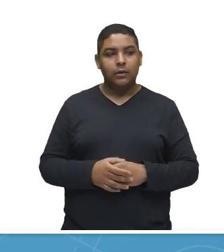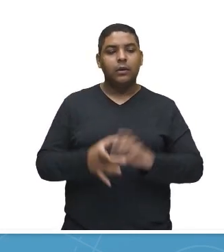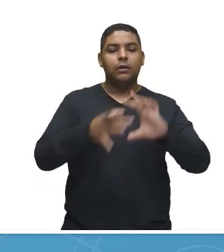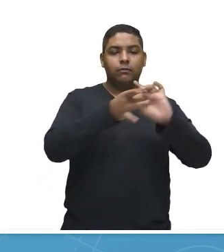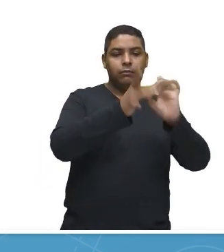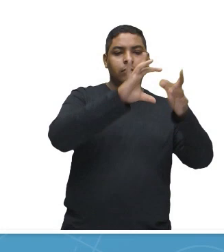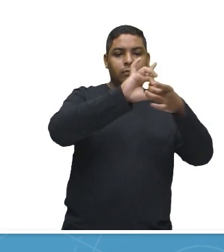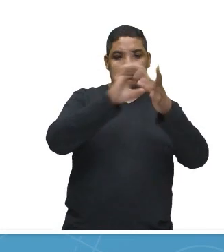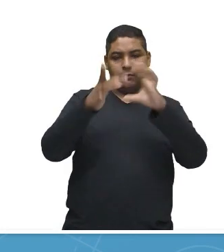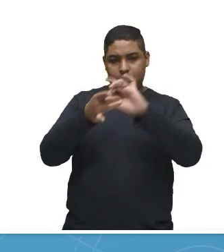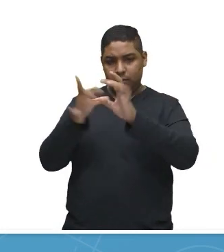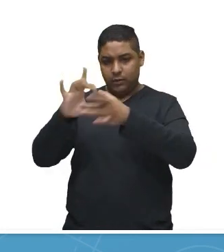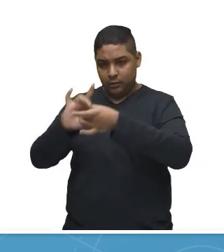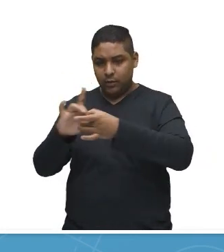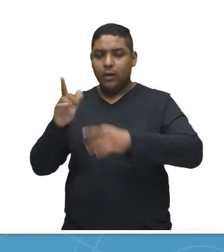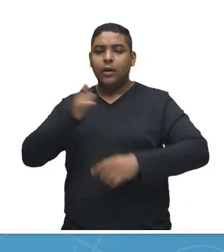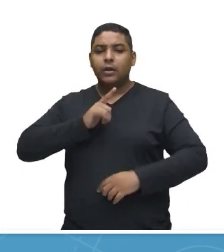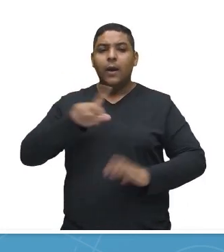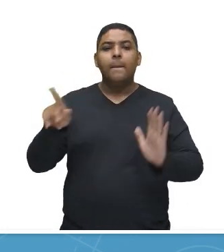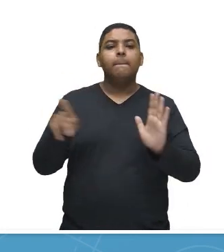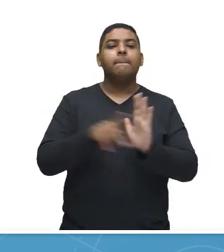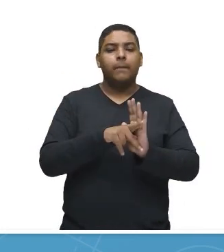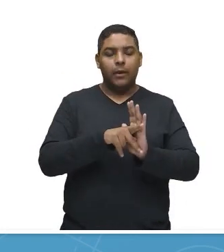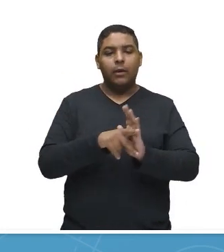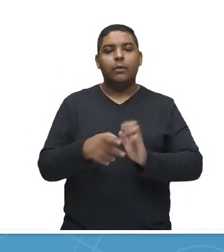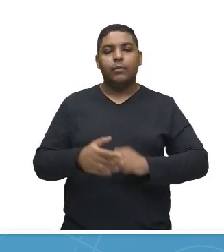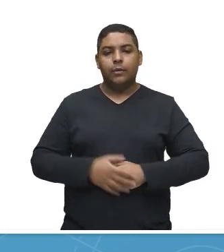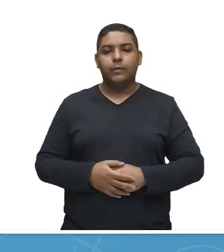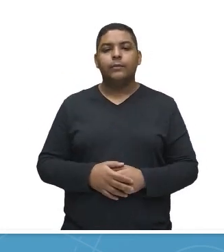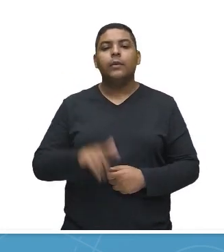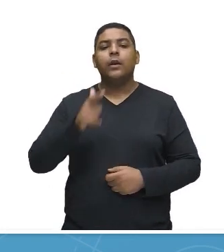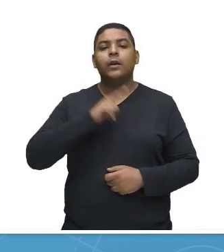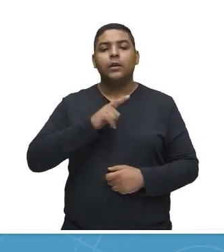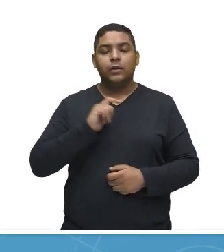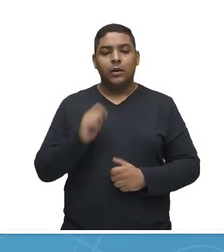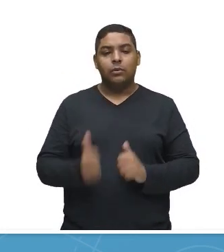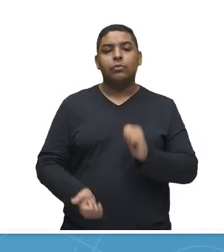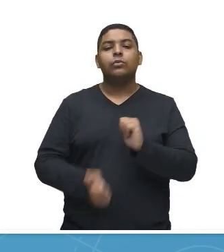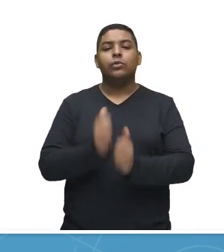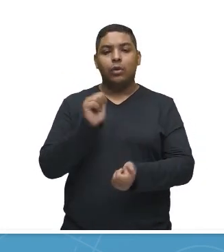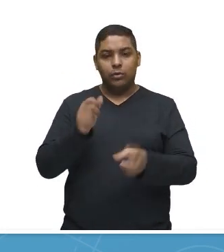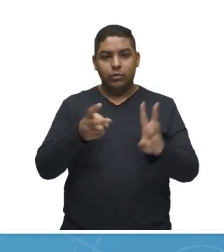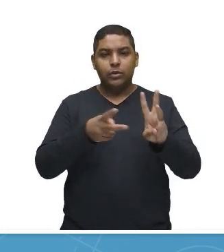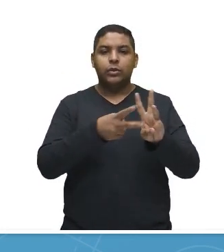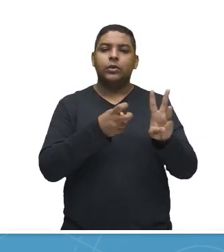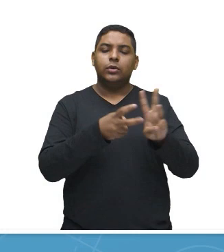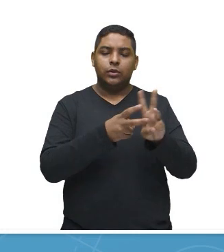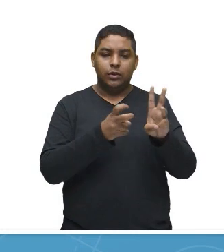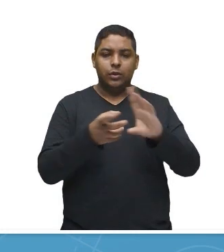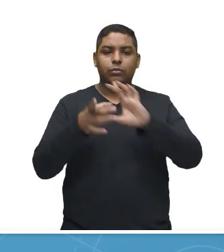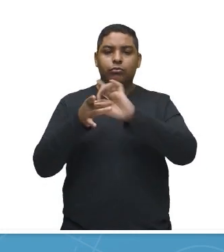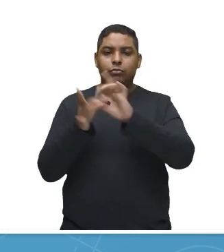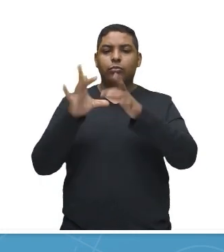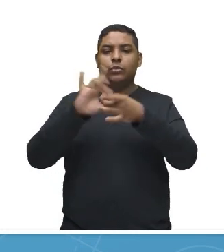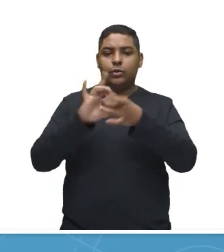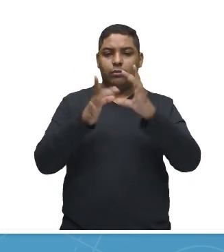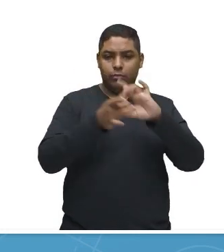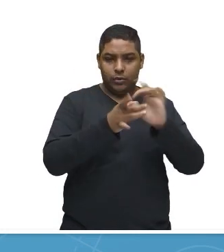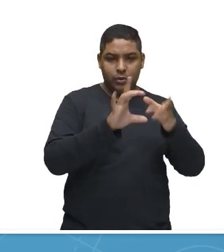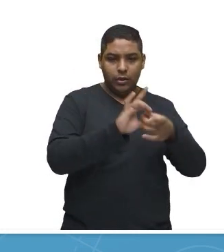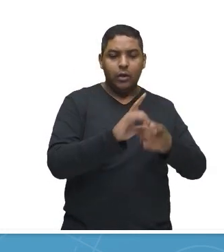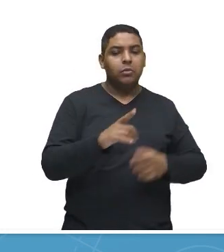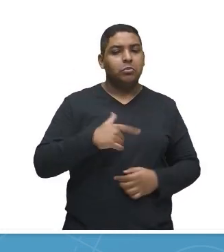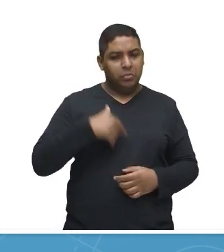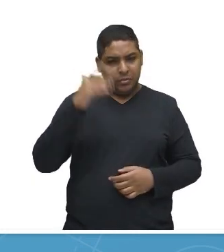os Jogos Olímpicos não, desculpem, os Jogos Indígenas. Vocês sabiam disso?